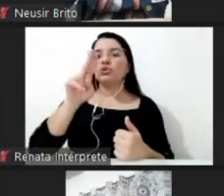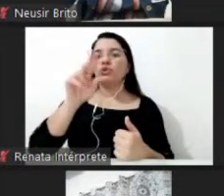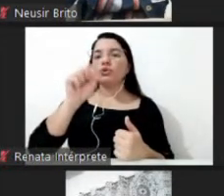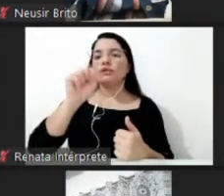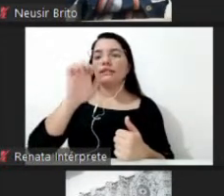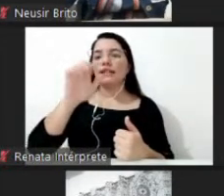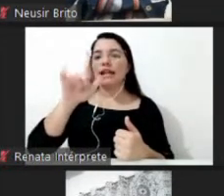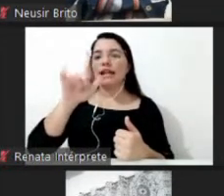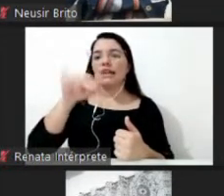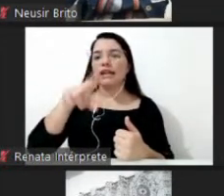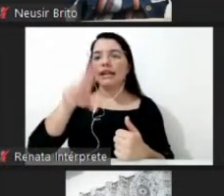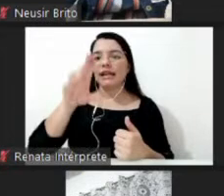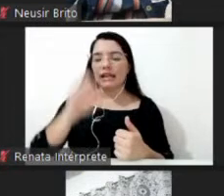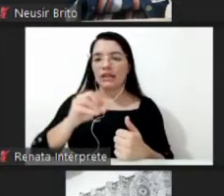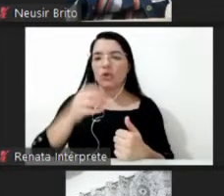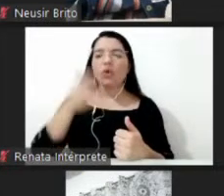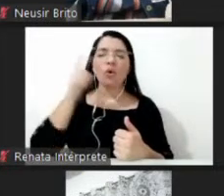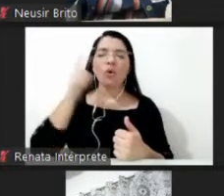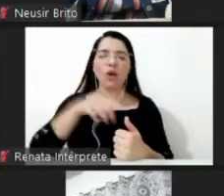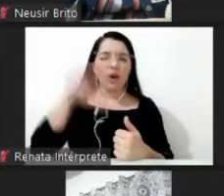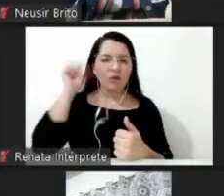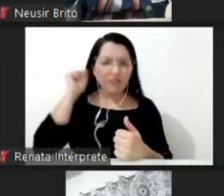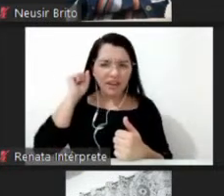Senhora Jovelina, consegue nos ouvir?